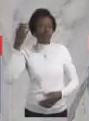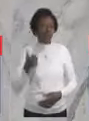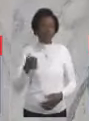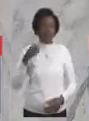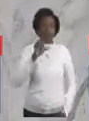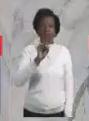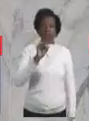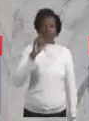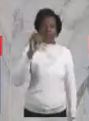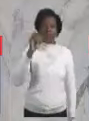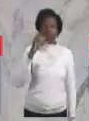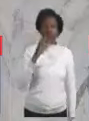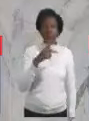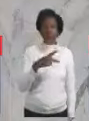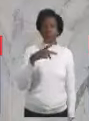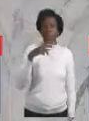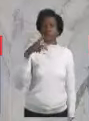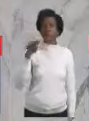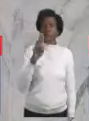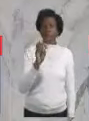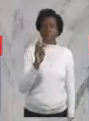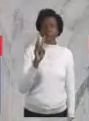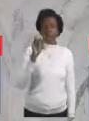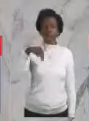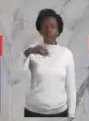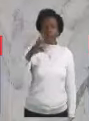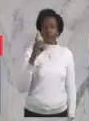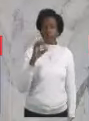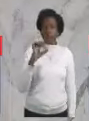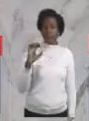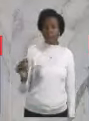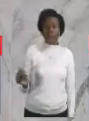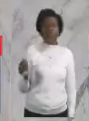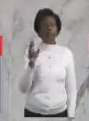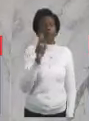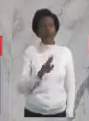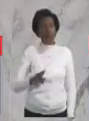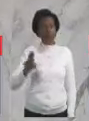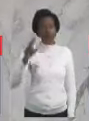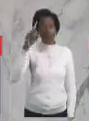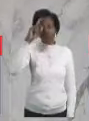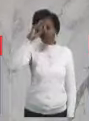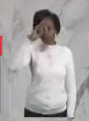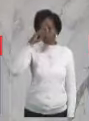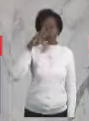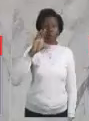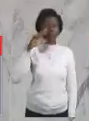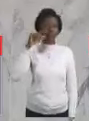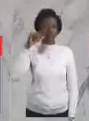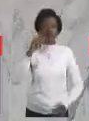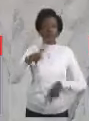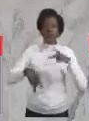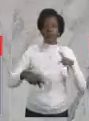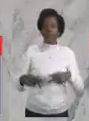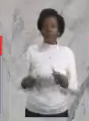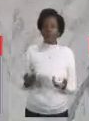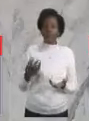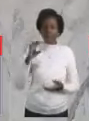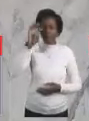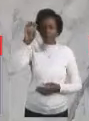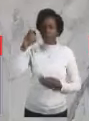a Previdência utilização do Hospital Servidor Público é o mínimo que o Estado tem que oferecer para